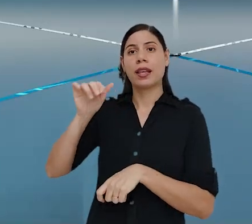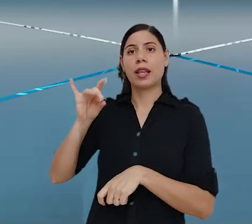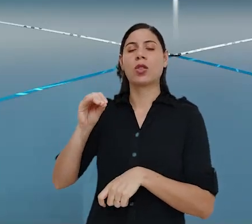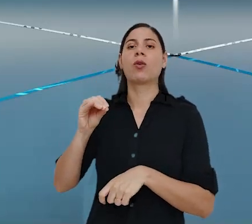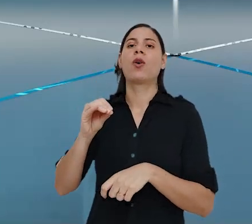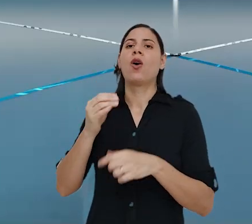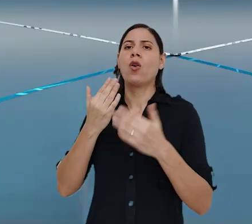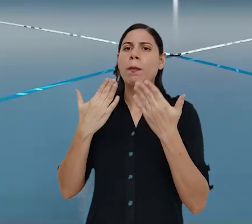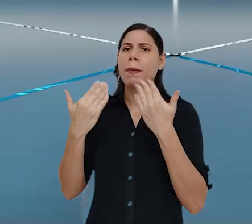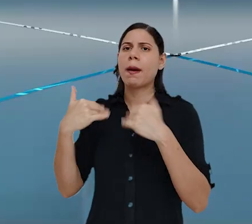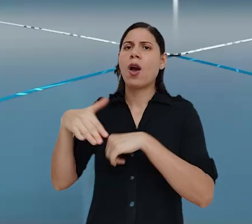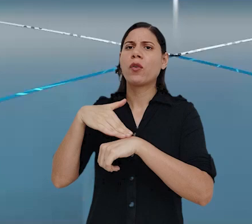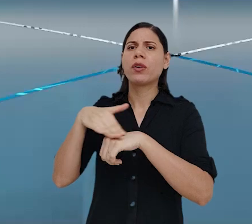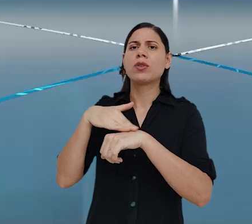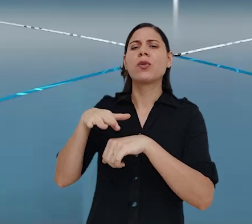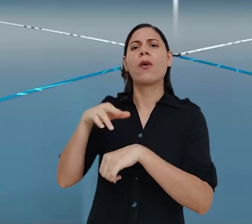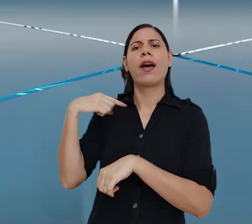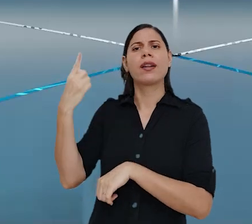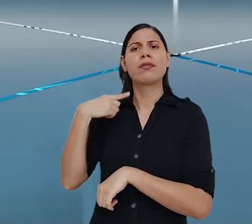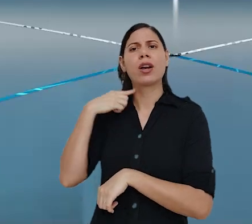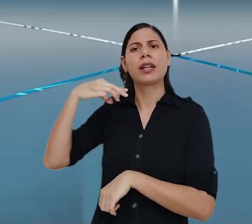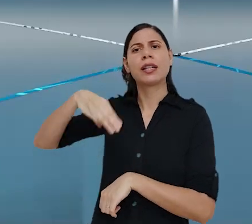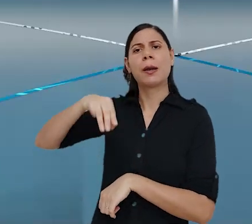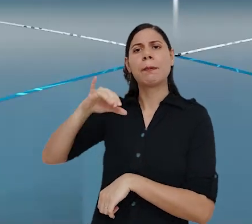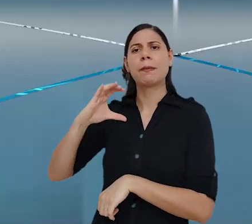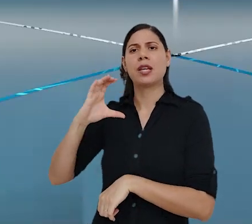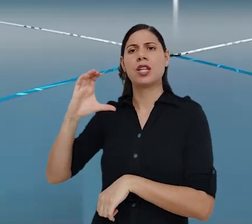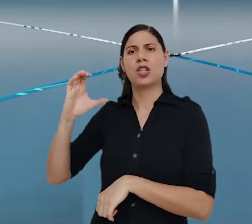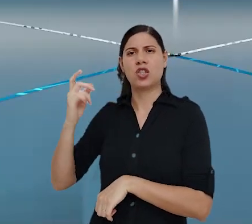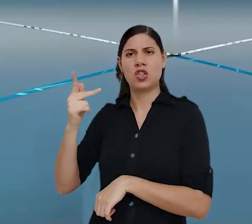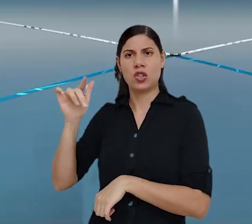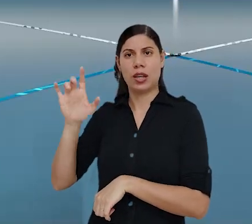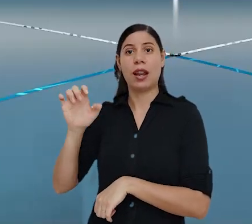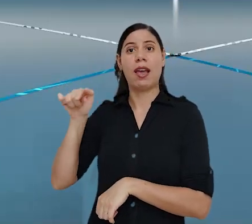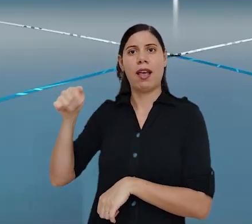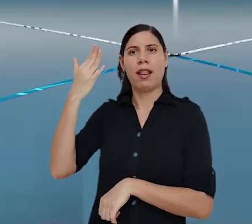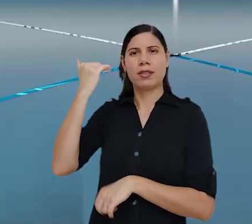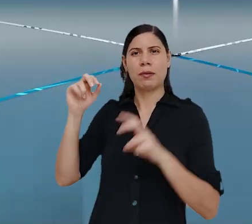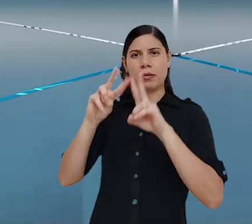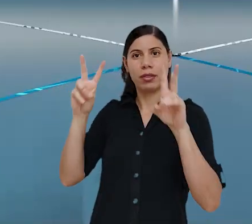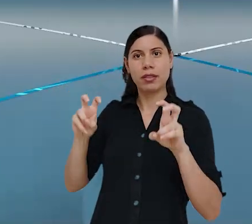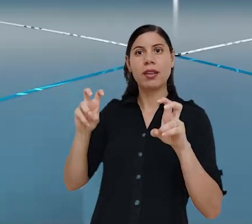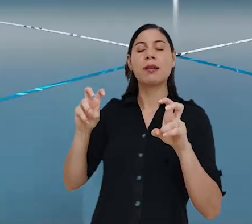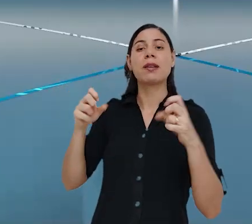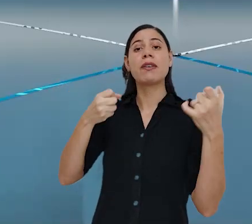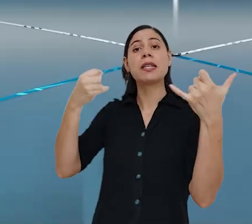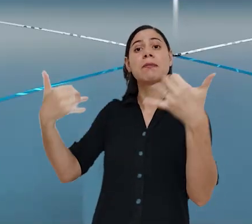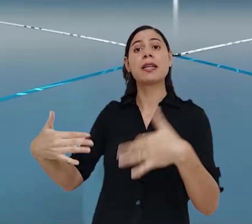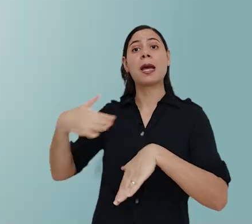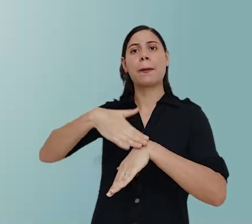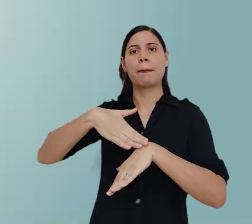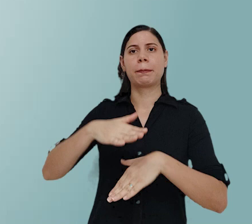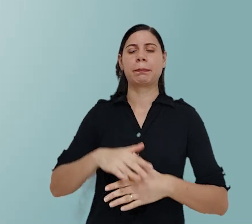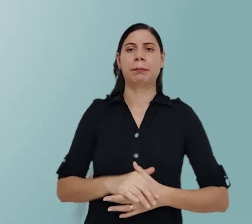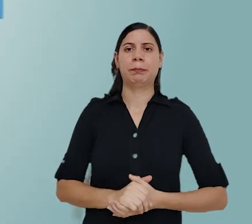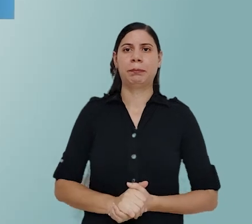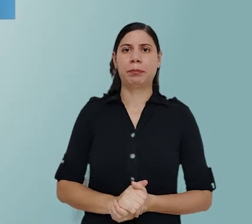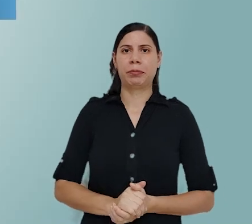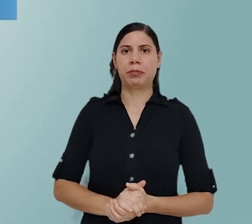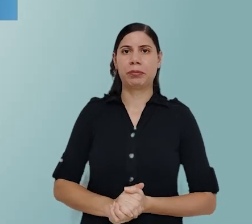com a advogada Michele Amorim, especialista no assunto, para trazer mais informações sobre o tema.